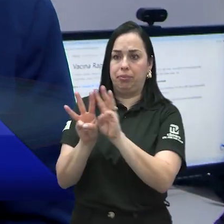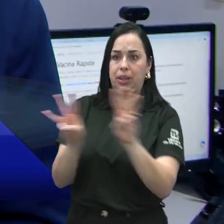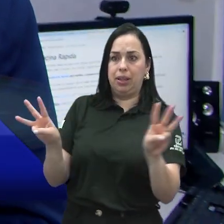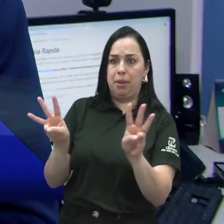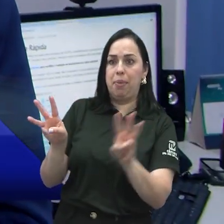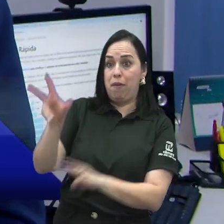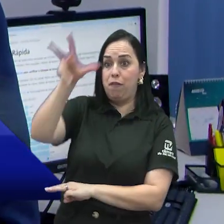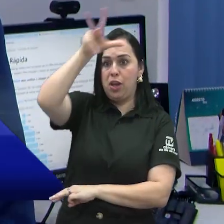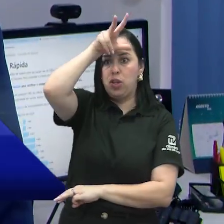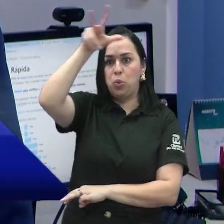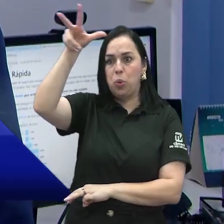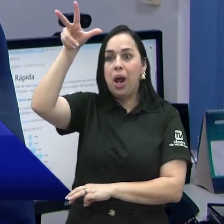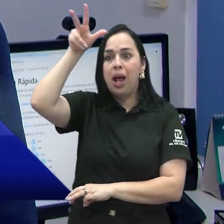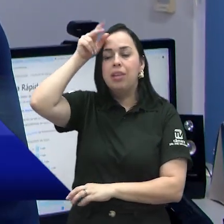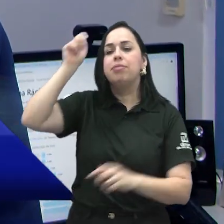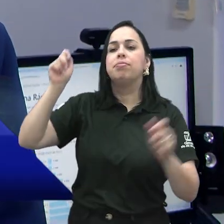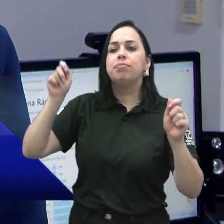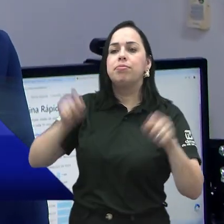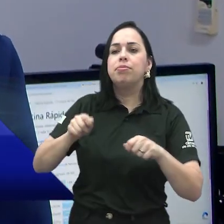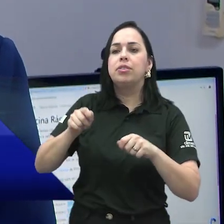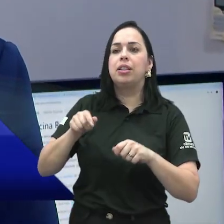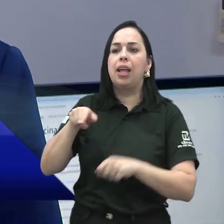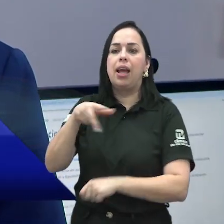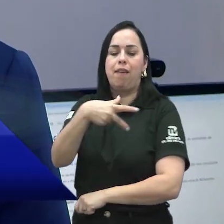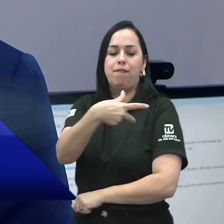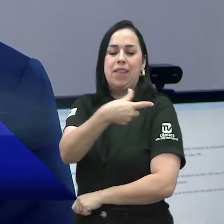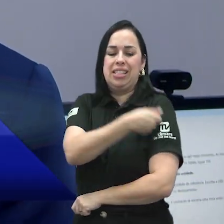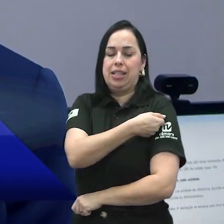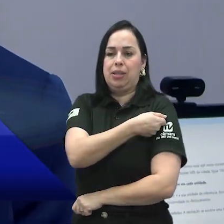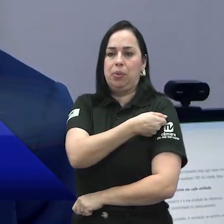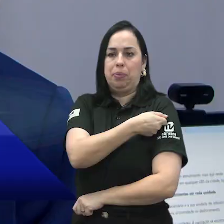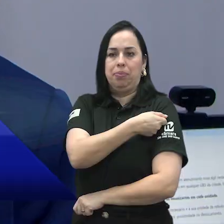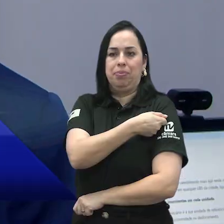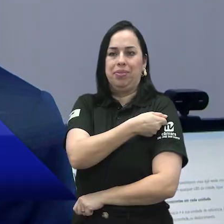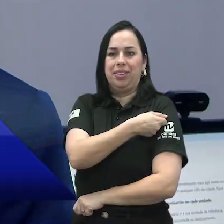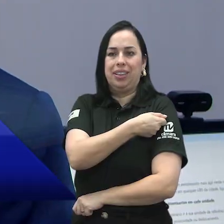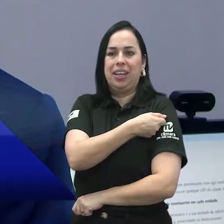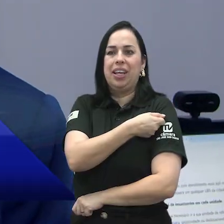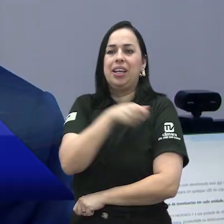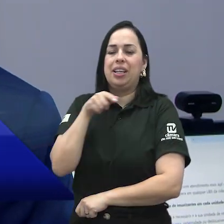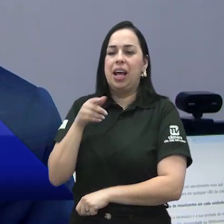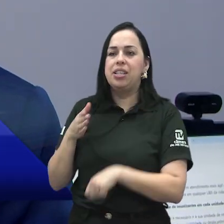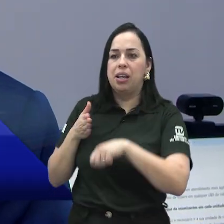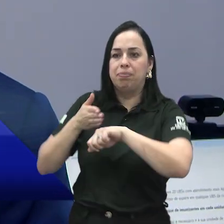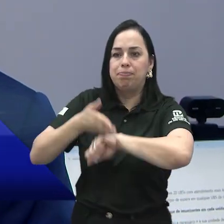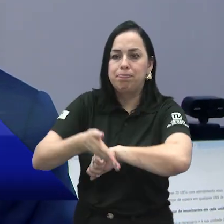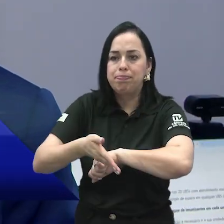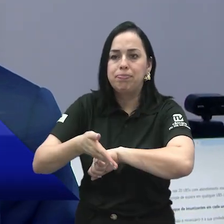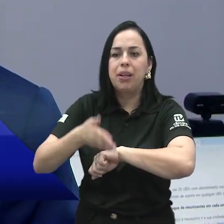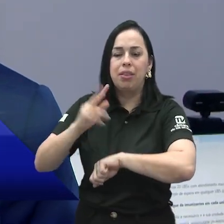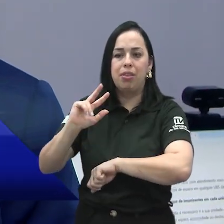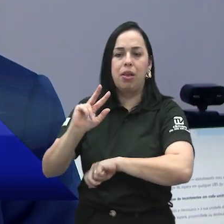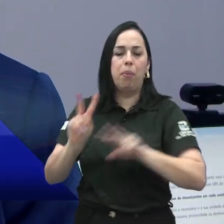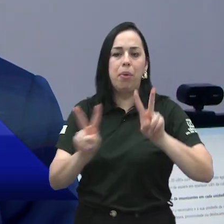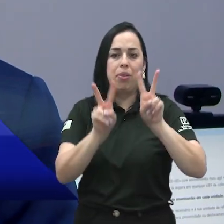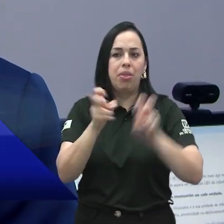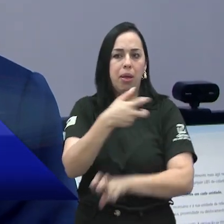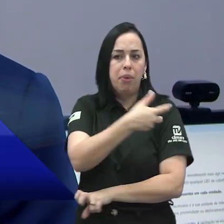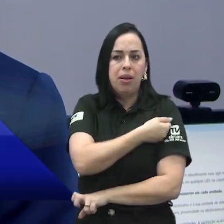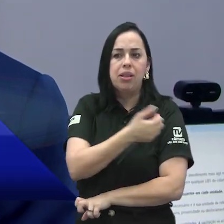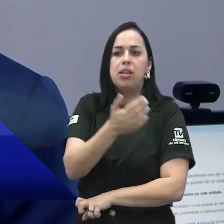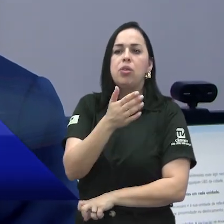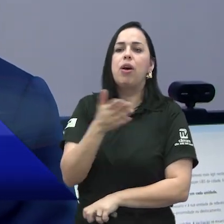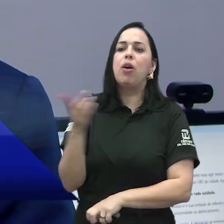tarde. Através do próprio site da Prefeitura, existe a Vacina Rápida, é um acesso dentro do site, onde